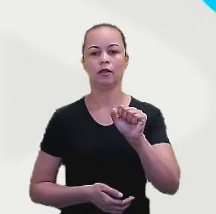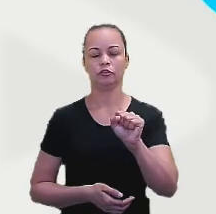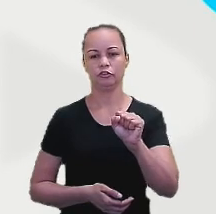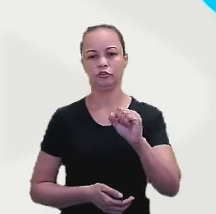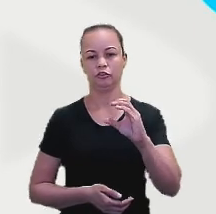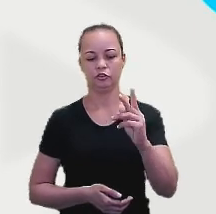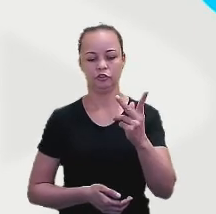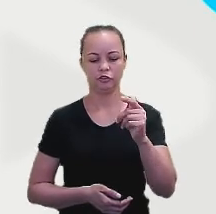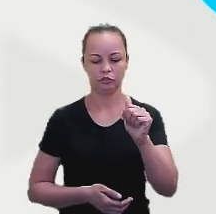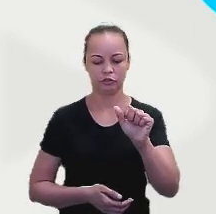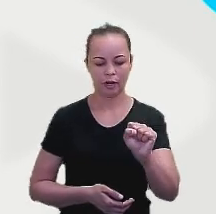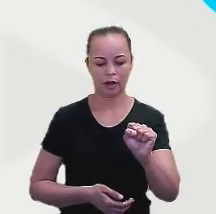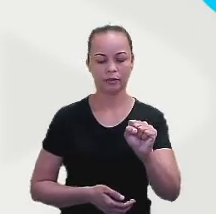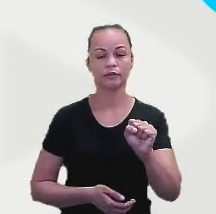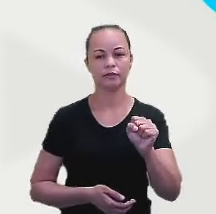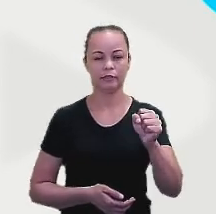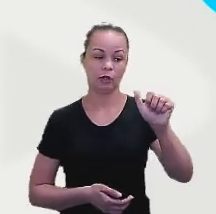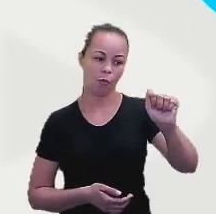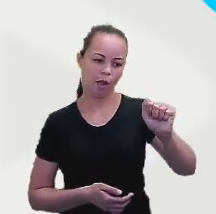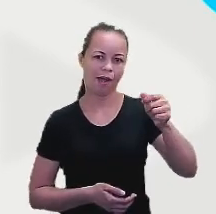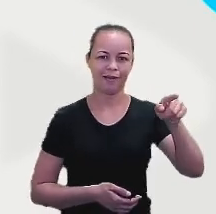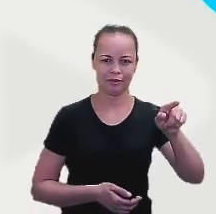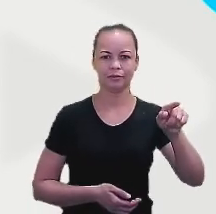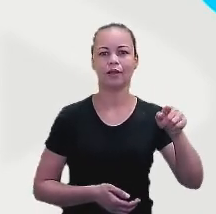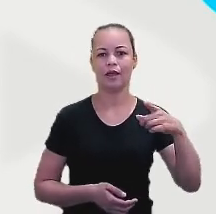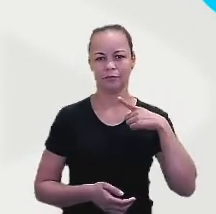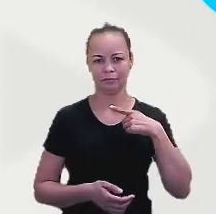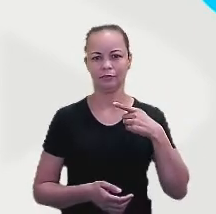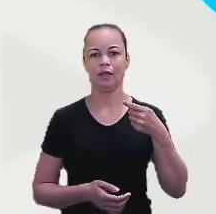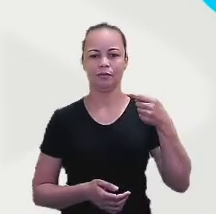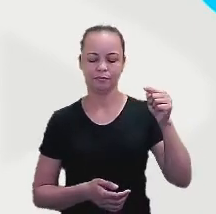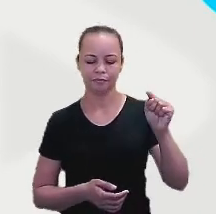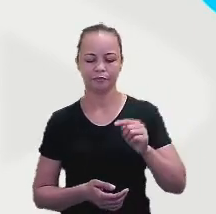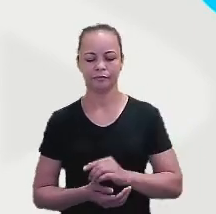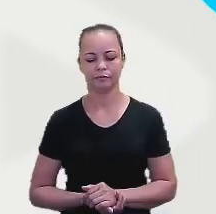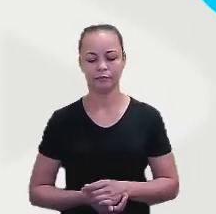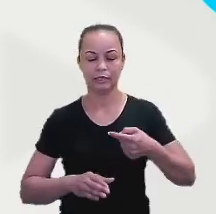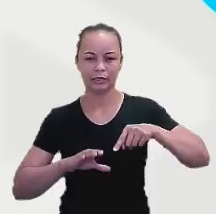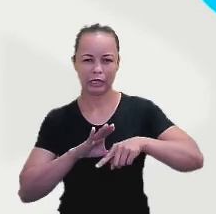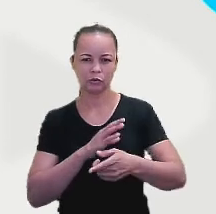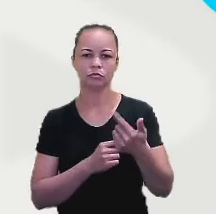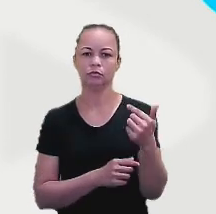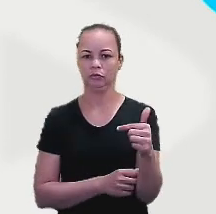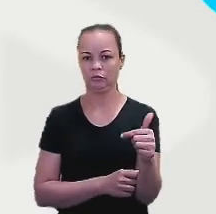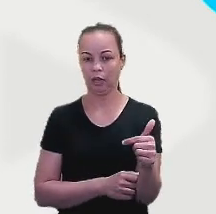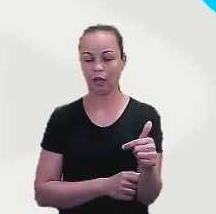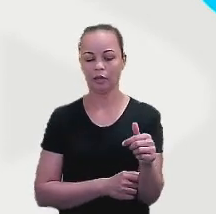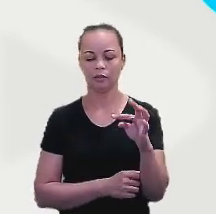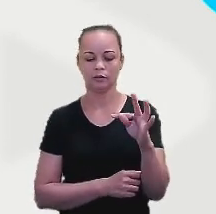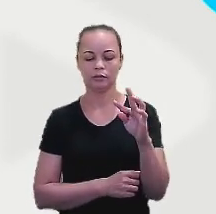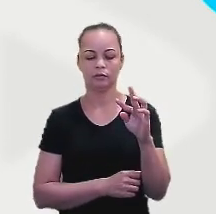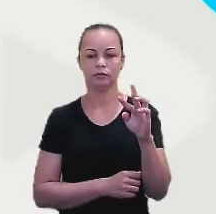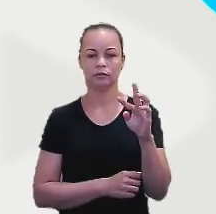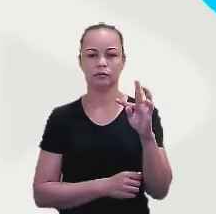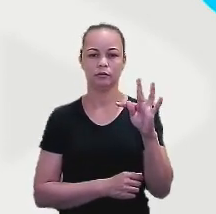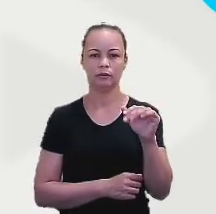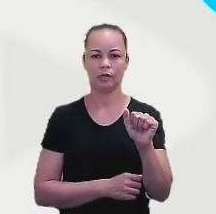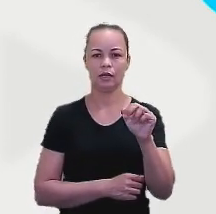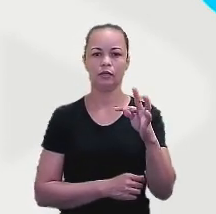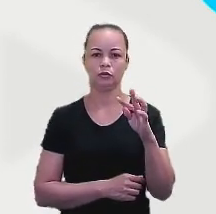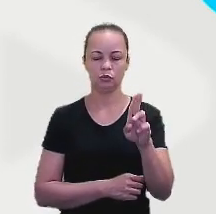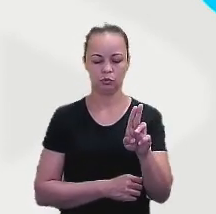recebe, porque termina em A seguido de S. Tatu não. Metrô recebe, ó, porque termina em O. Tucupi